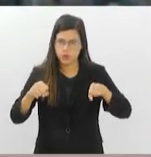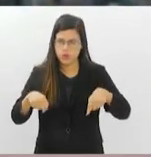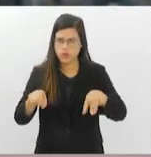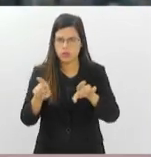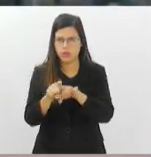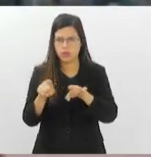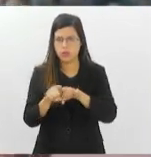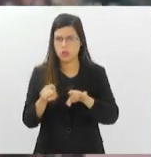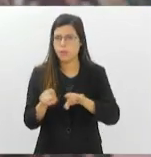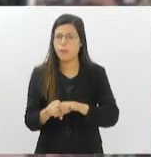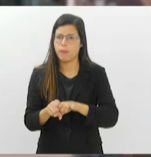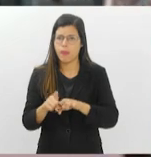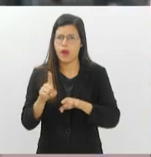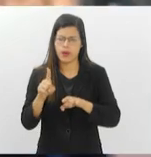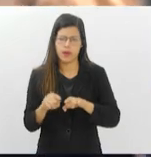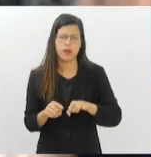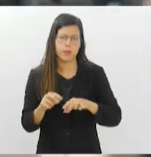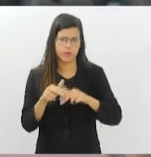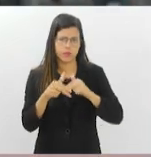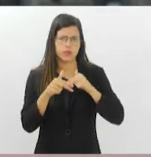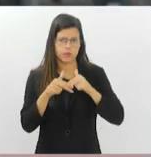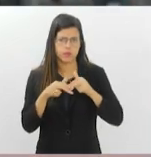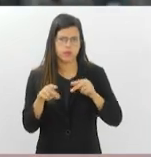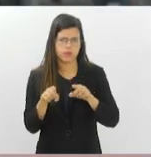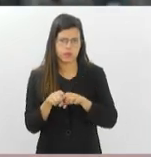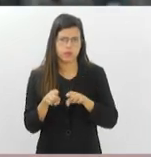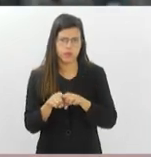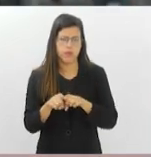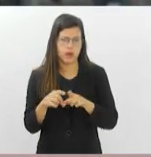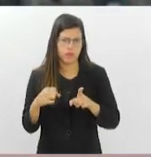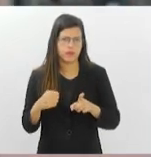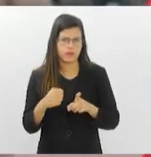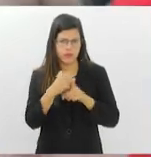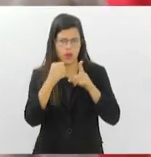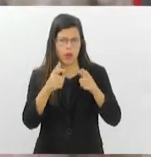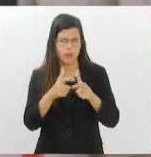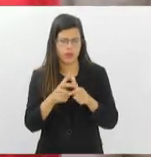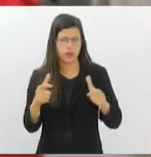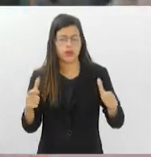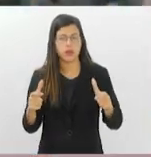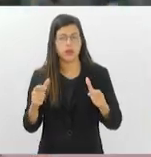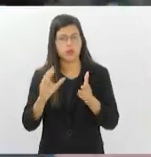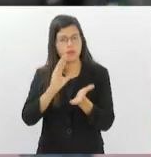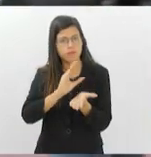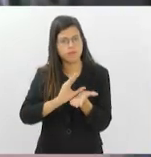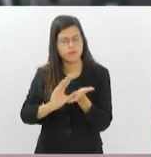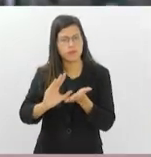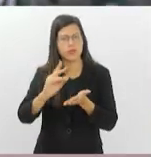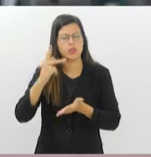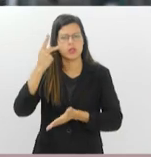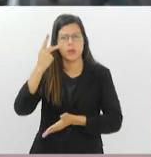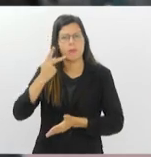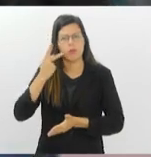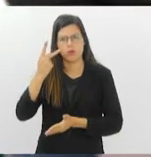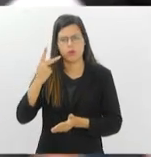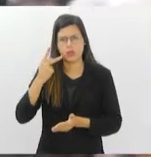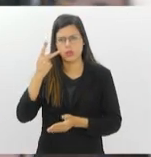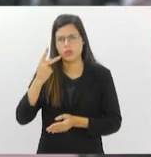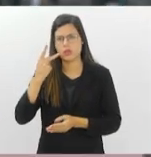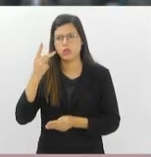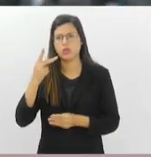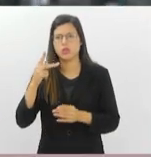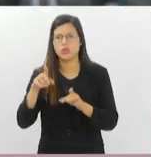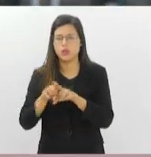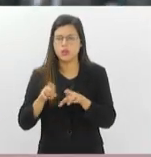são fatores também que vem eh aumentando muito e investir nessa nessa política né nessa mobilidade